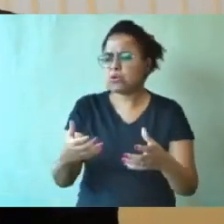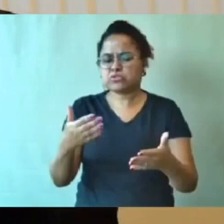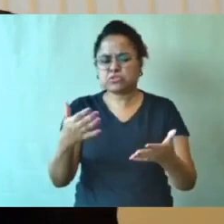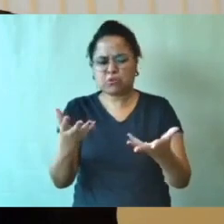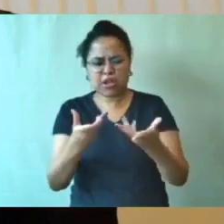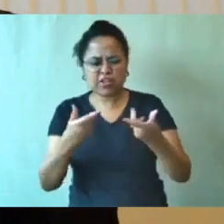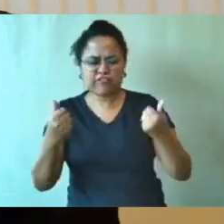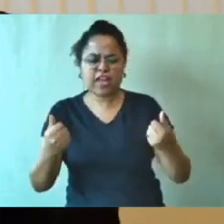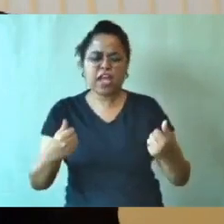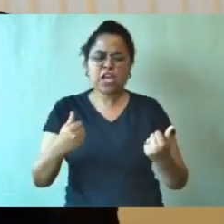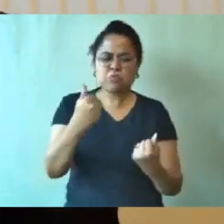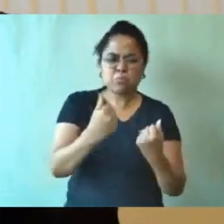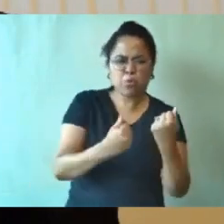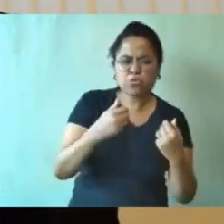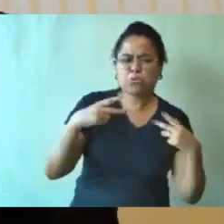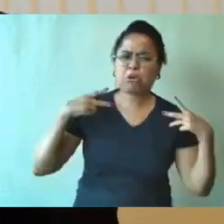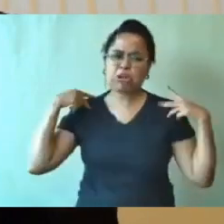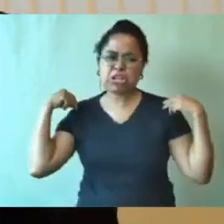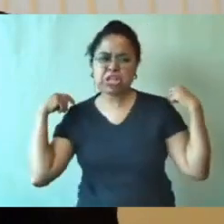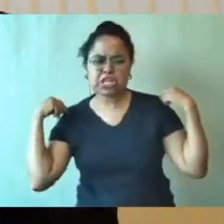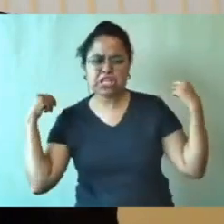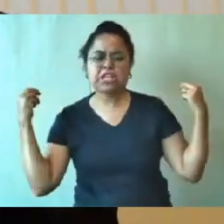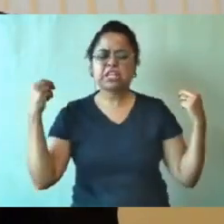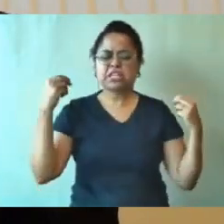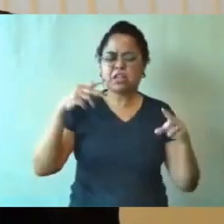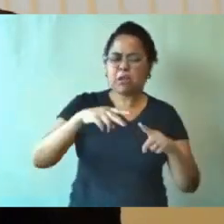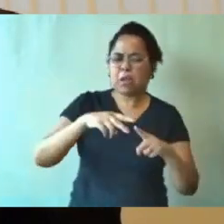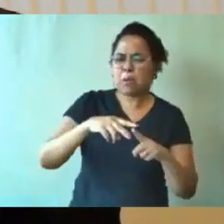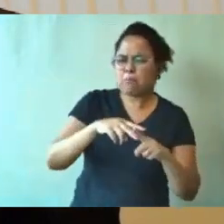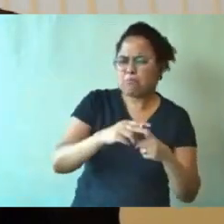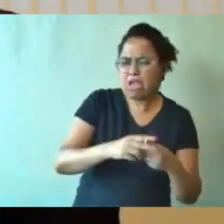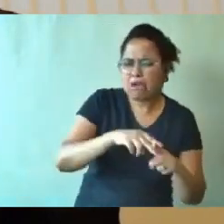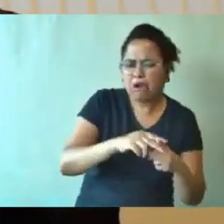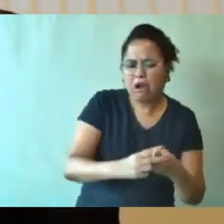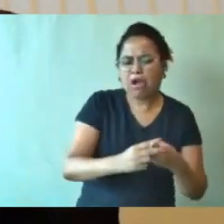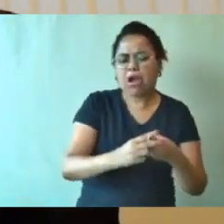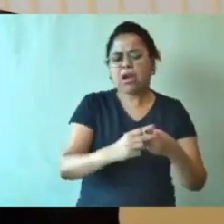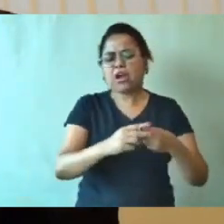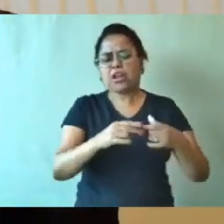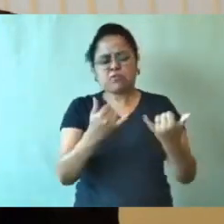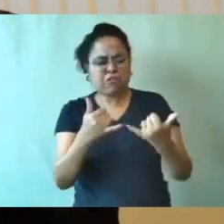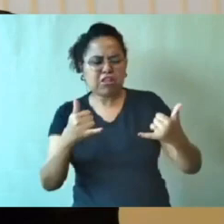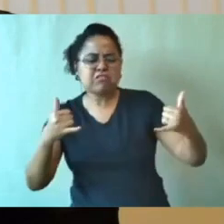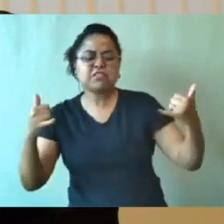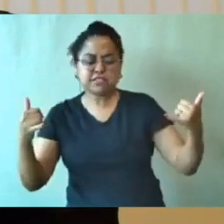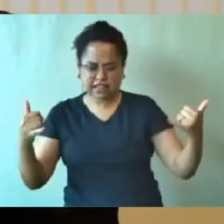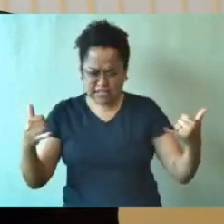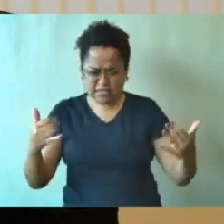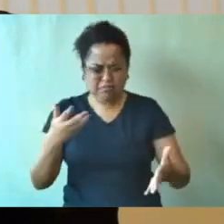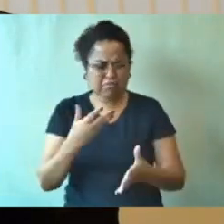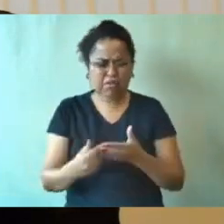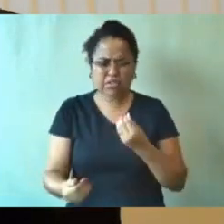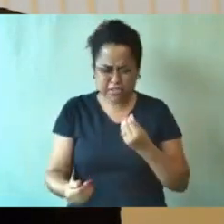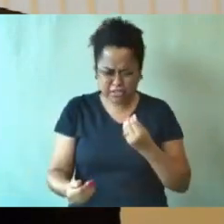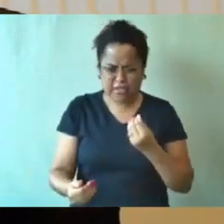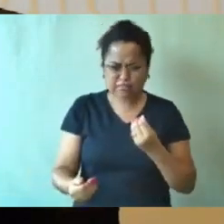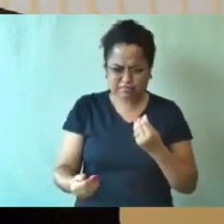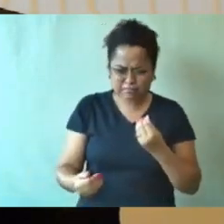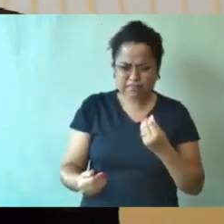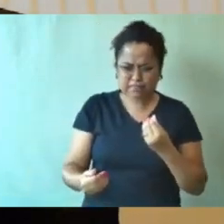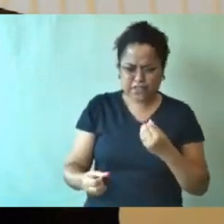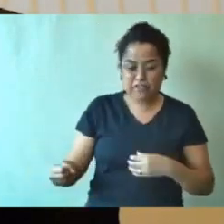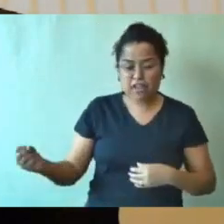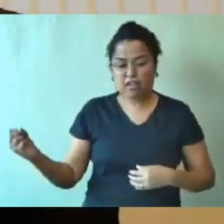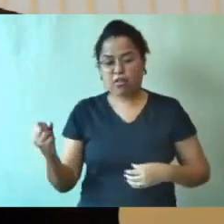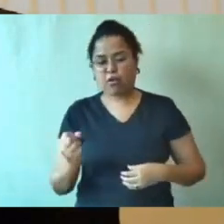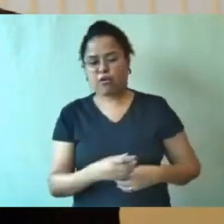motorista, mecânico, eletricista, várias pessoas largaram o nosso setor, tá certo? E teve uma grande renovação de funcionários.